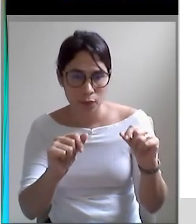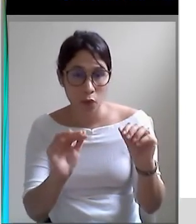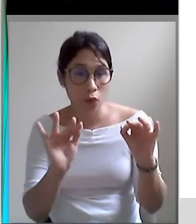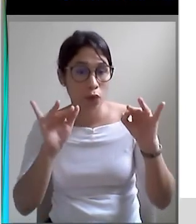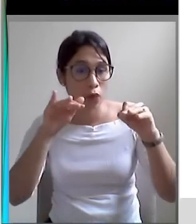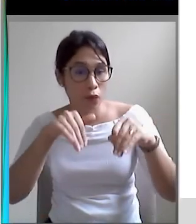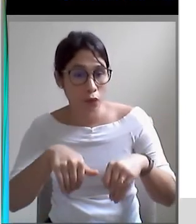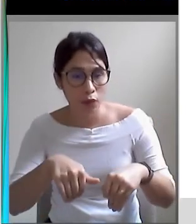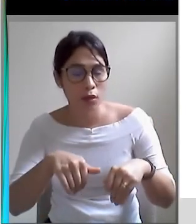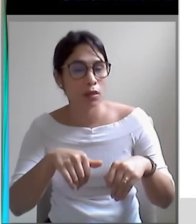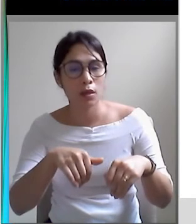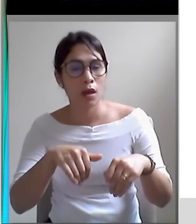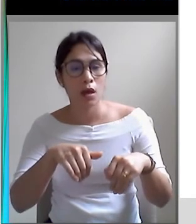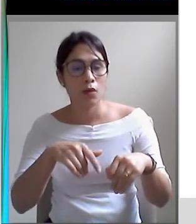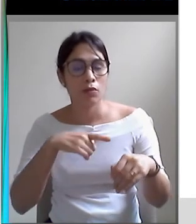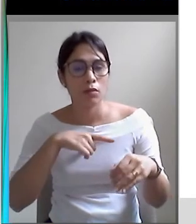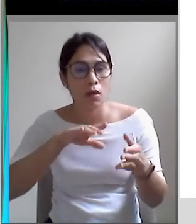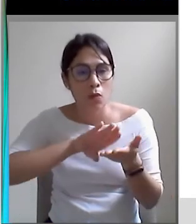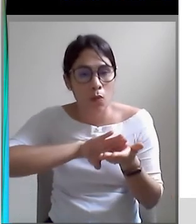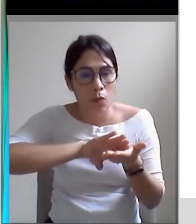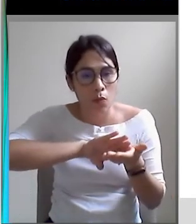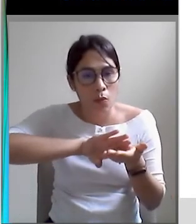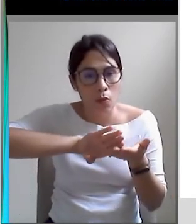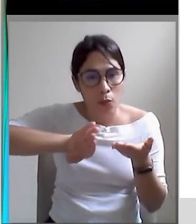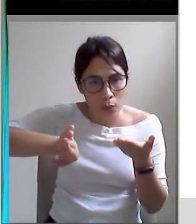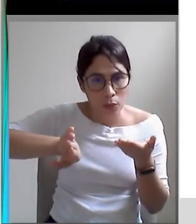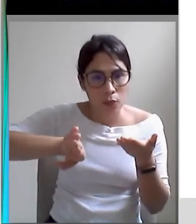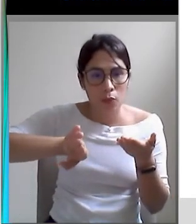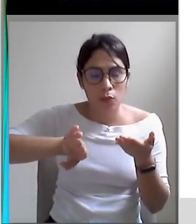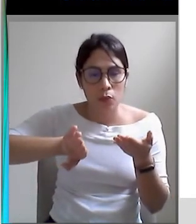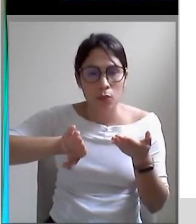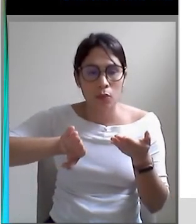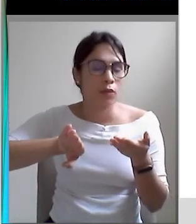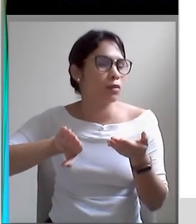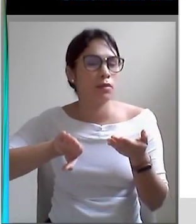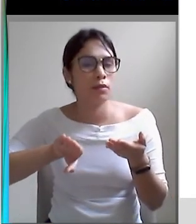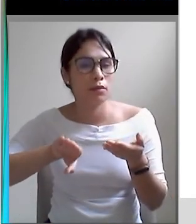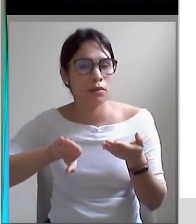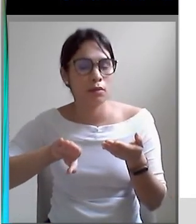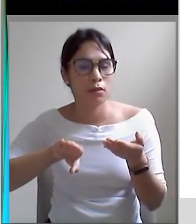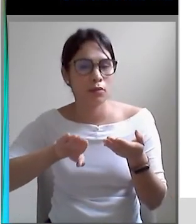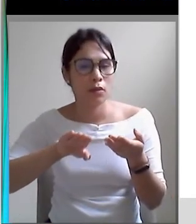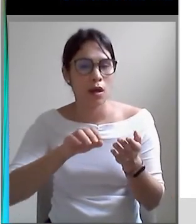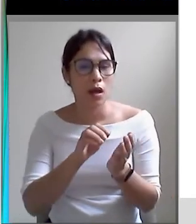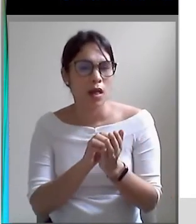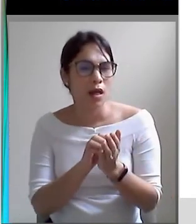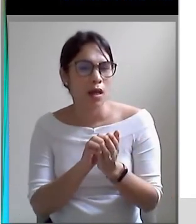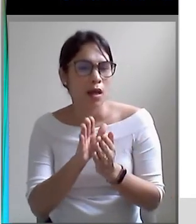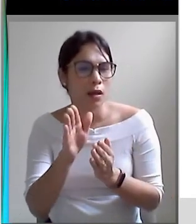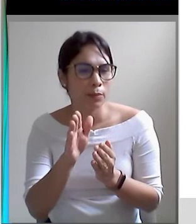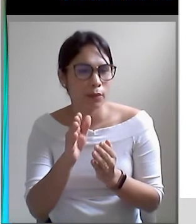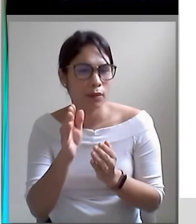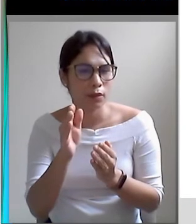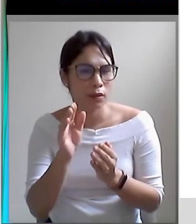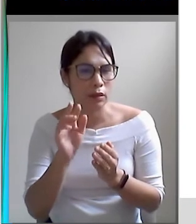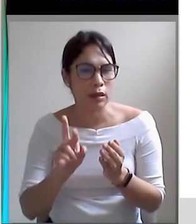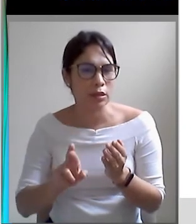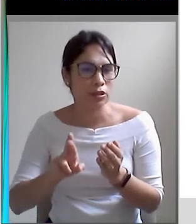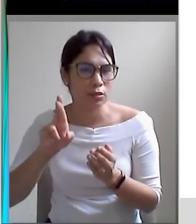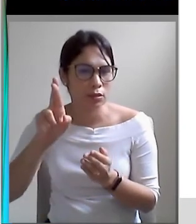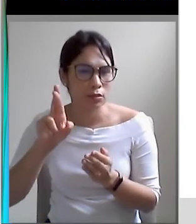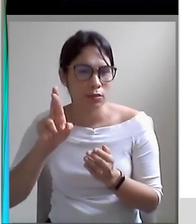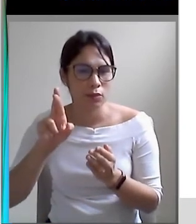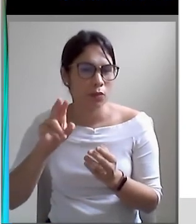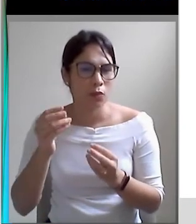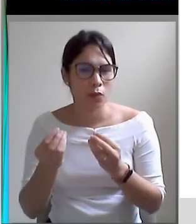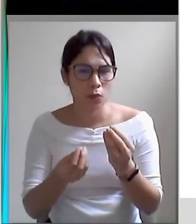corpo residual e a eliminação do processo de digestão será realizado por exocitose.